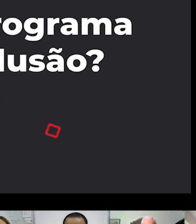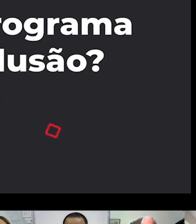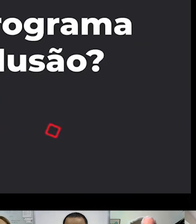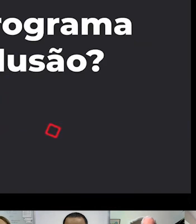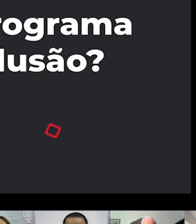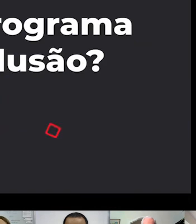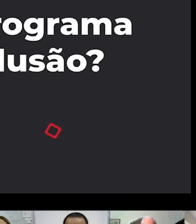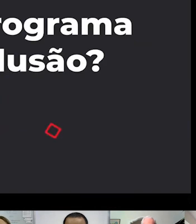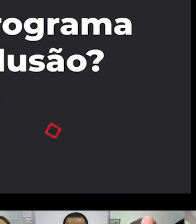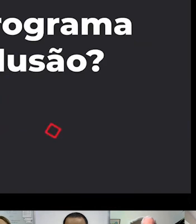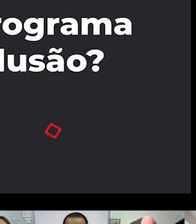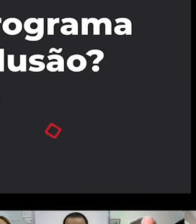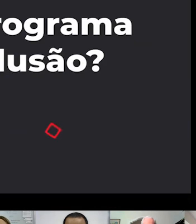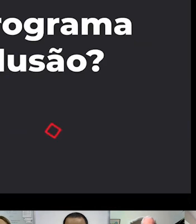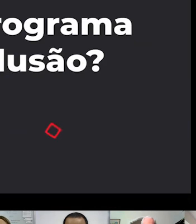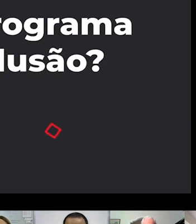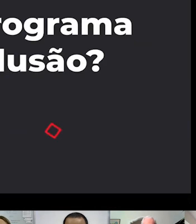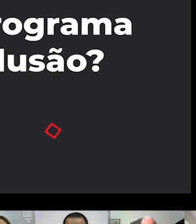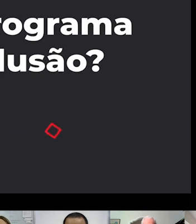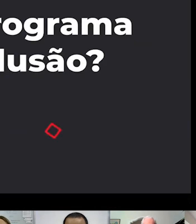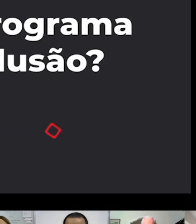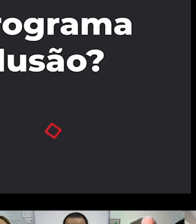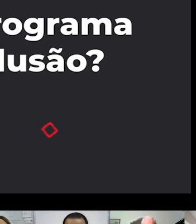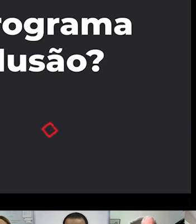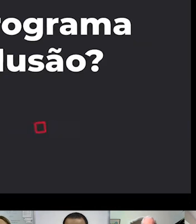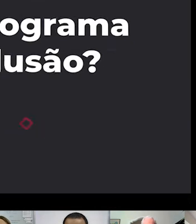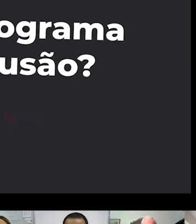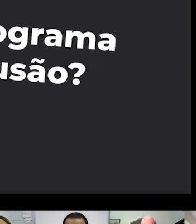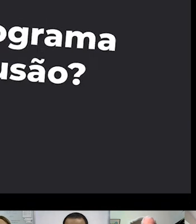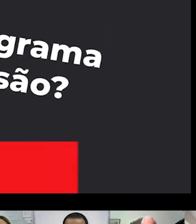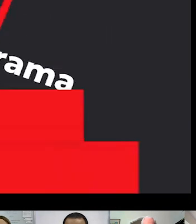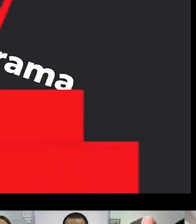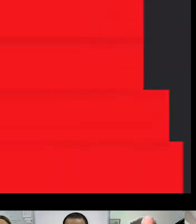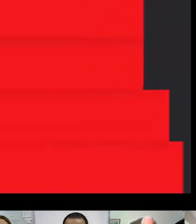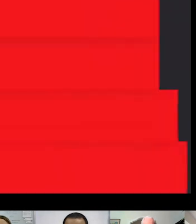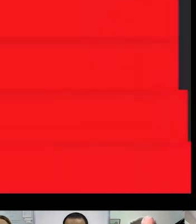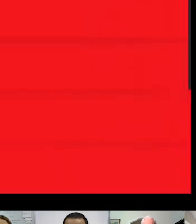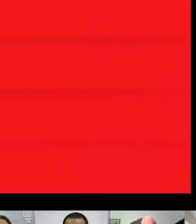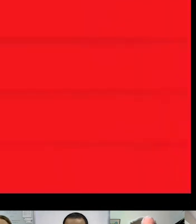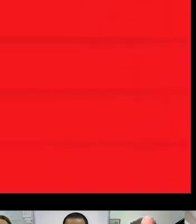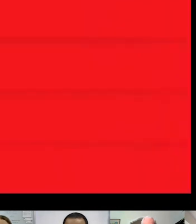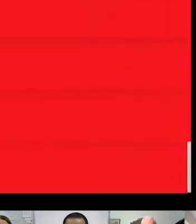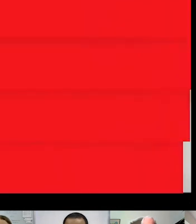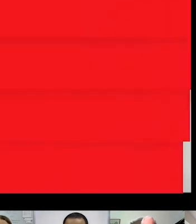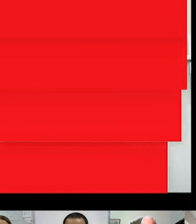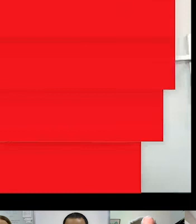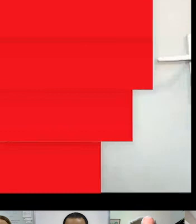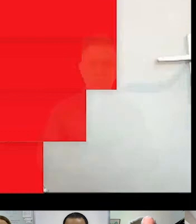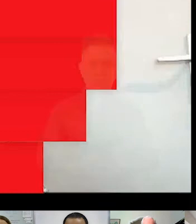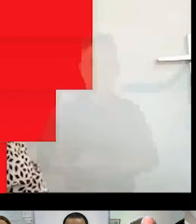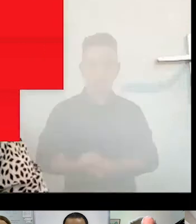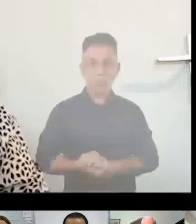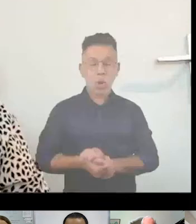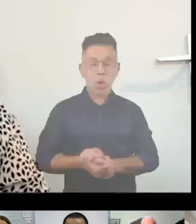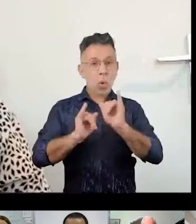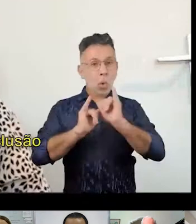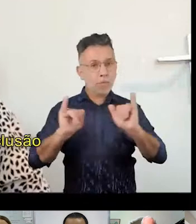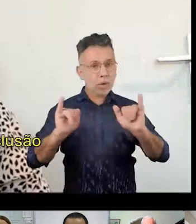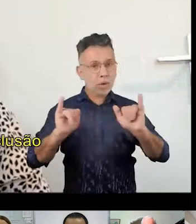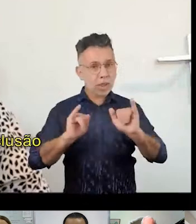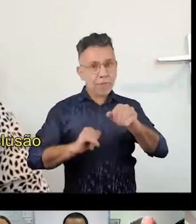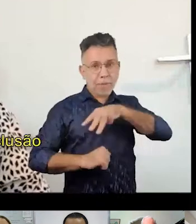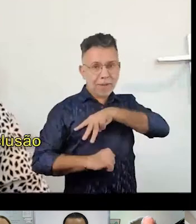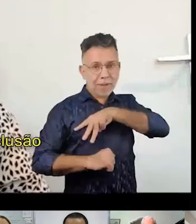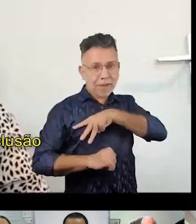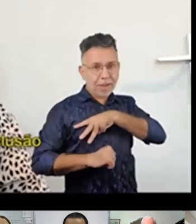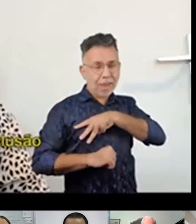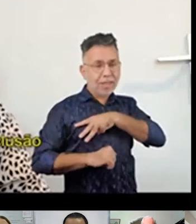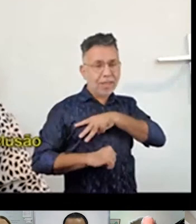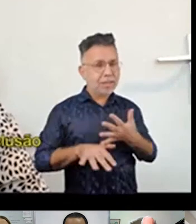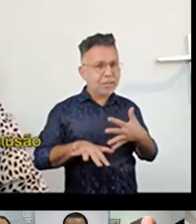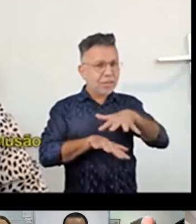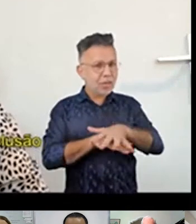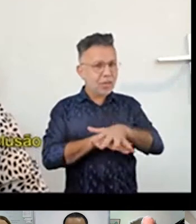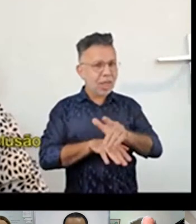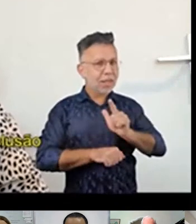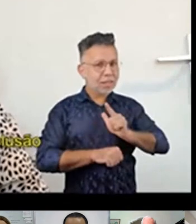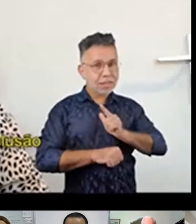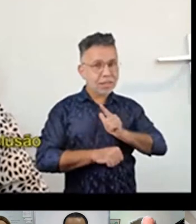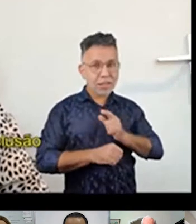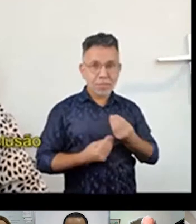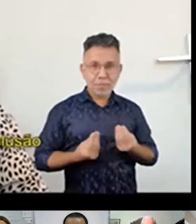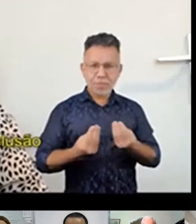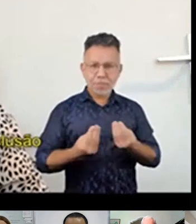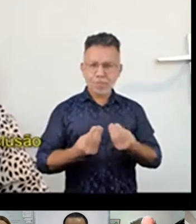dos ombros. Está com uma blusa estampada na cor off-white com preto. Atrás dela uma porta e uma parede branca. O programa Mackenzie de